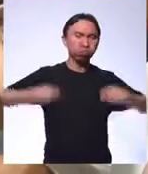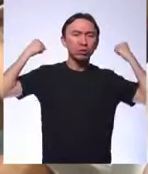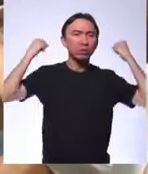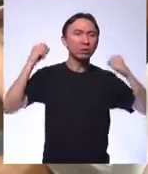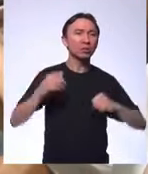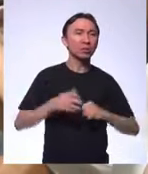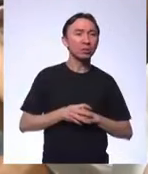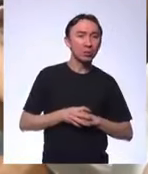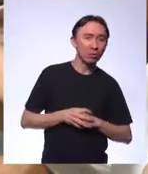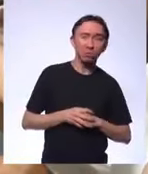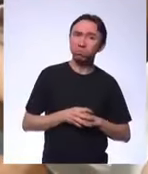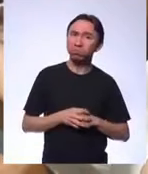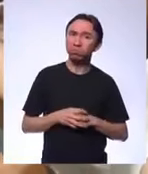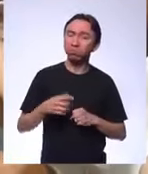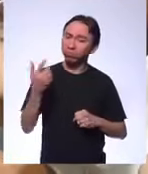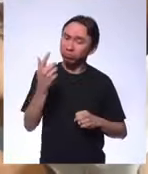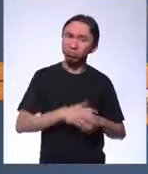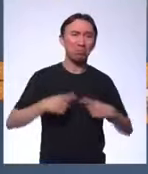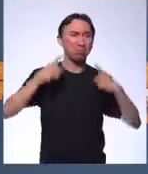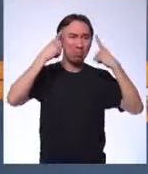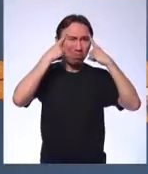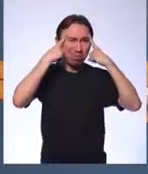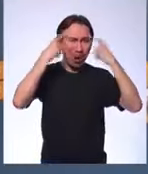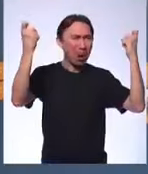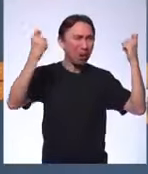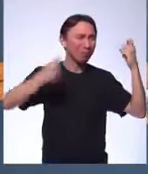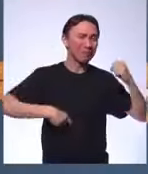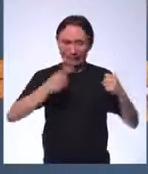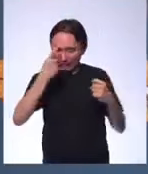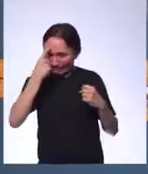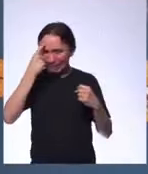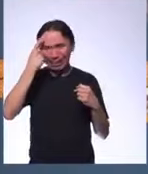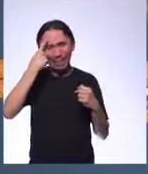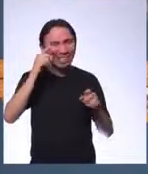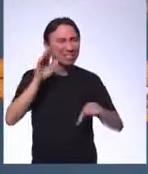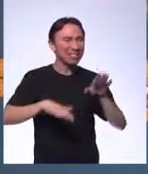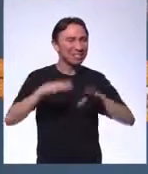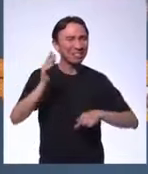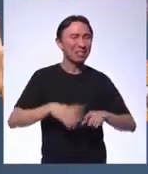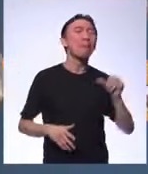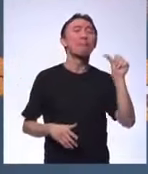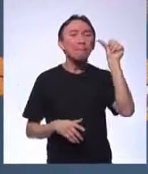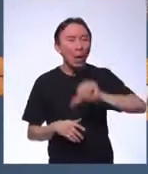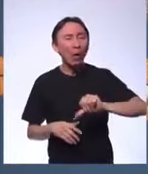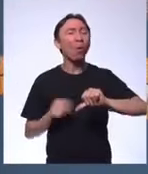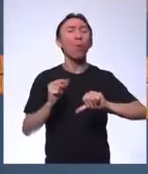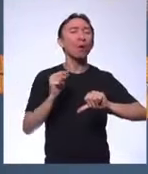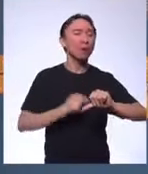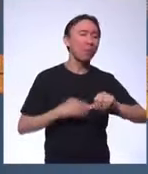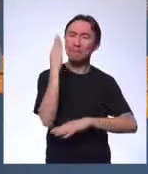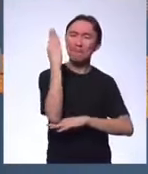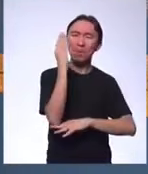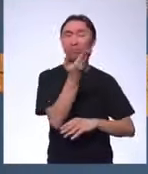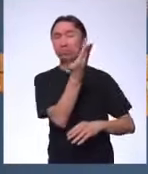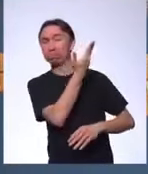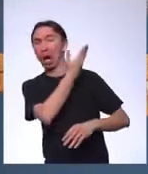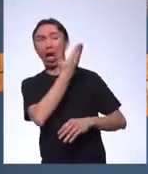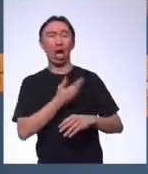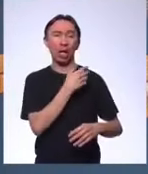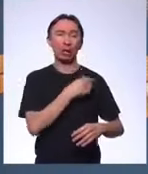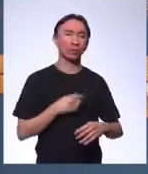violência psicológica, que muitas vezes era pior que a própria paulada, que a própria choque elétrico, essas